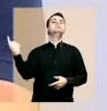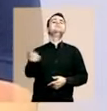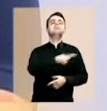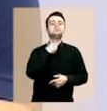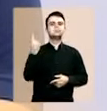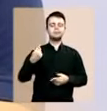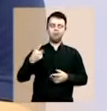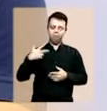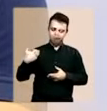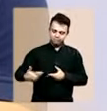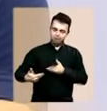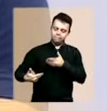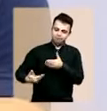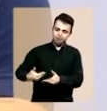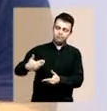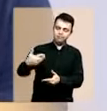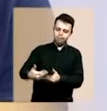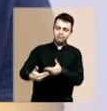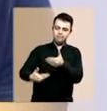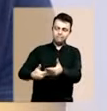caminhou ou sempre...